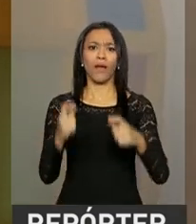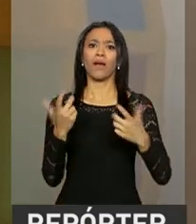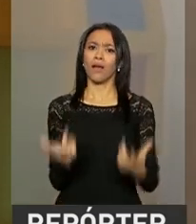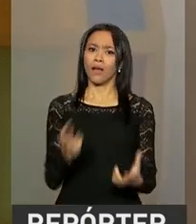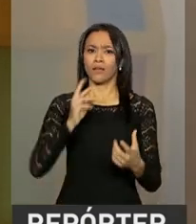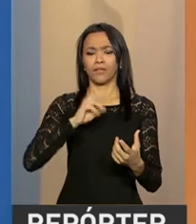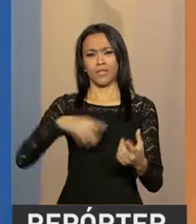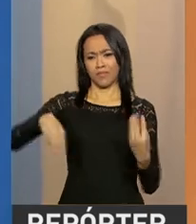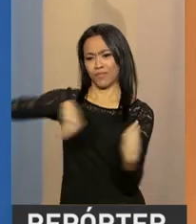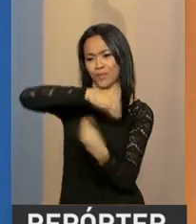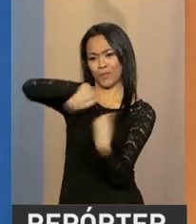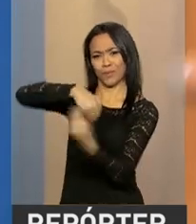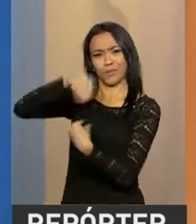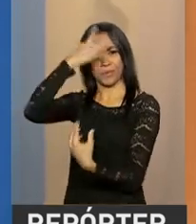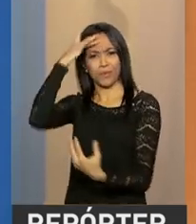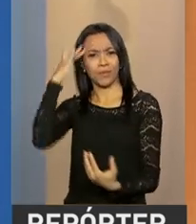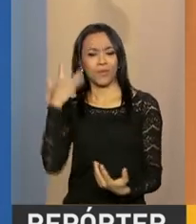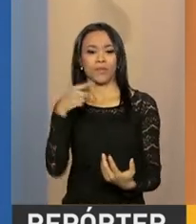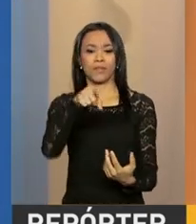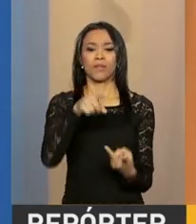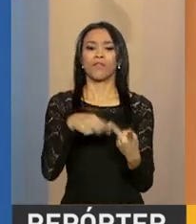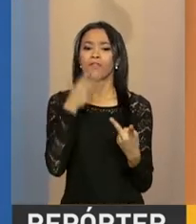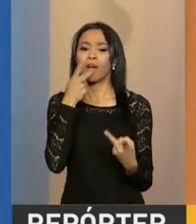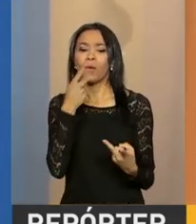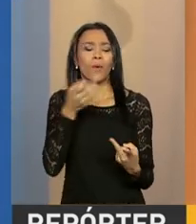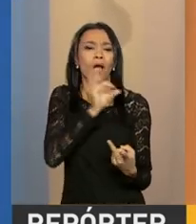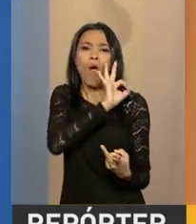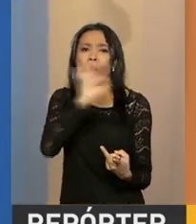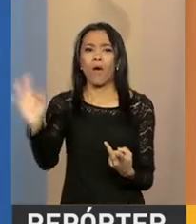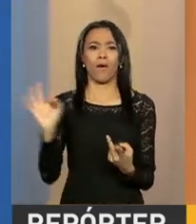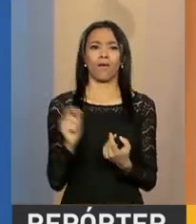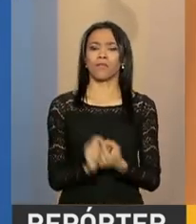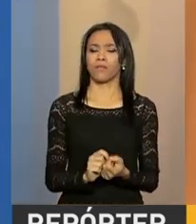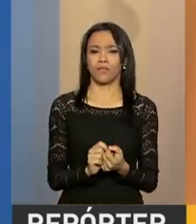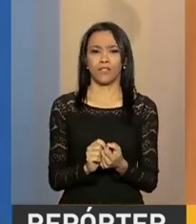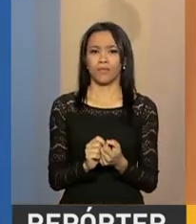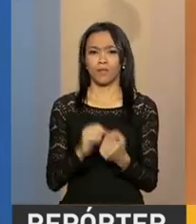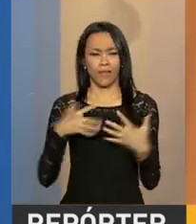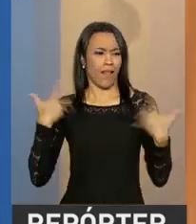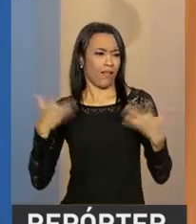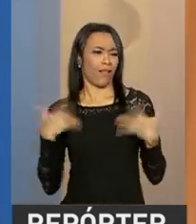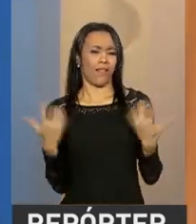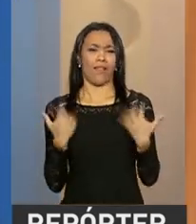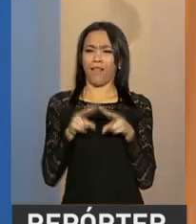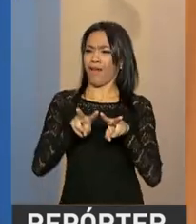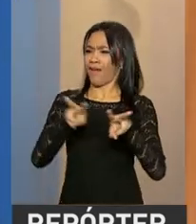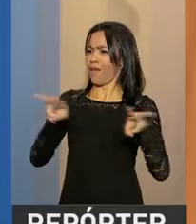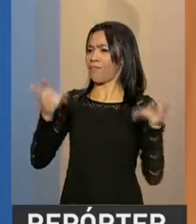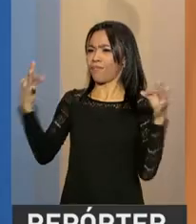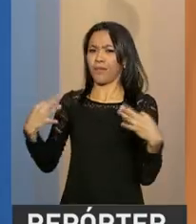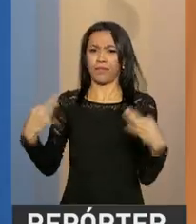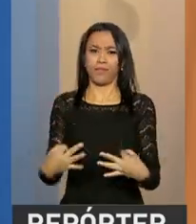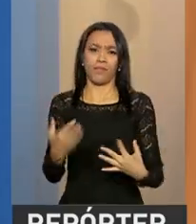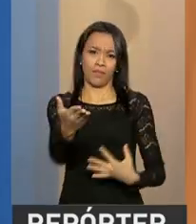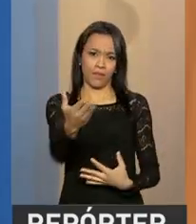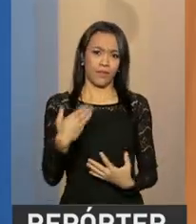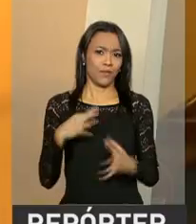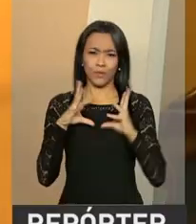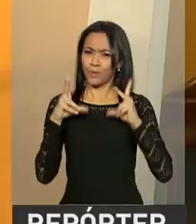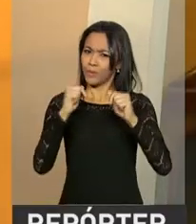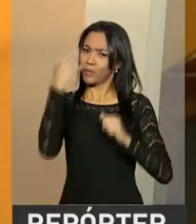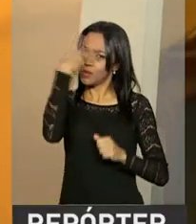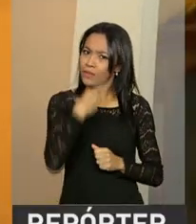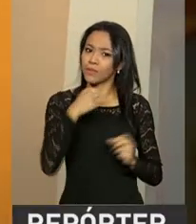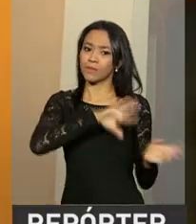mistura de povo, né? Eu achei assim a retratação sensacional, tudo muito alegre, tudo muito perfeito, tudo muito